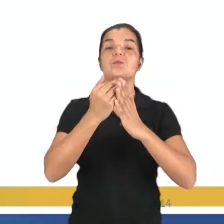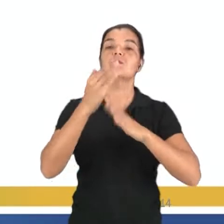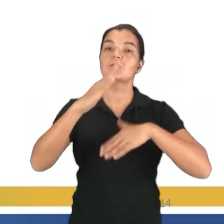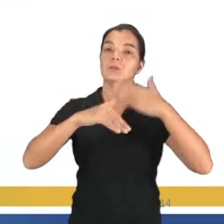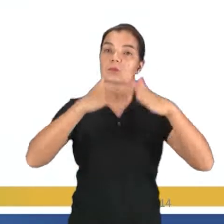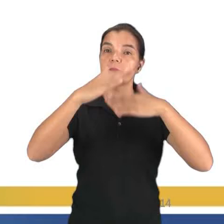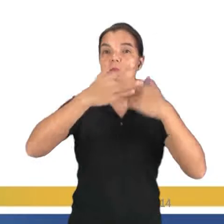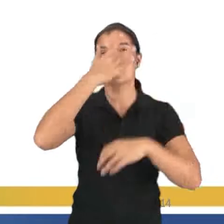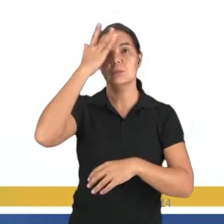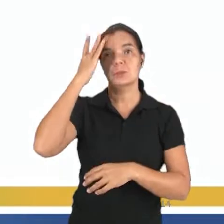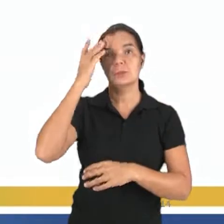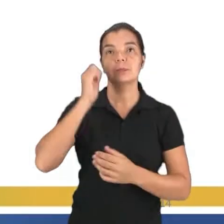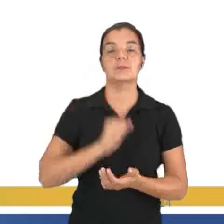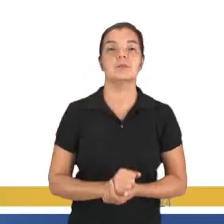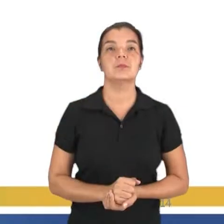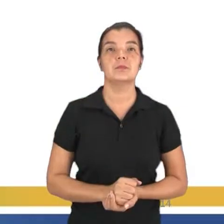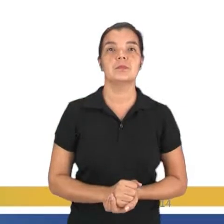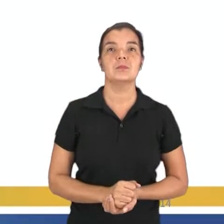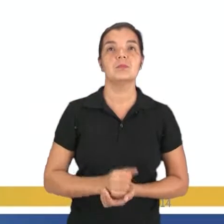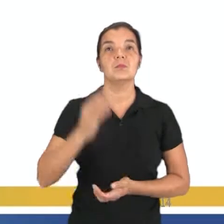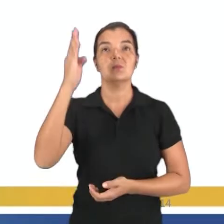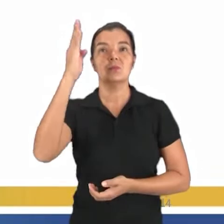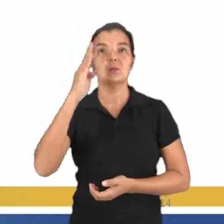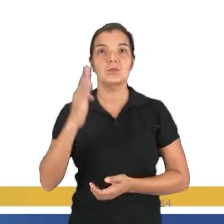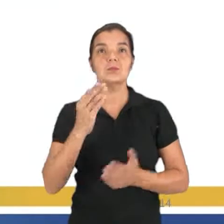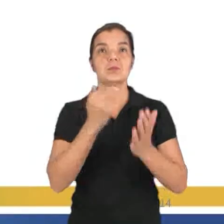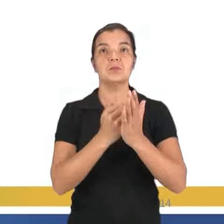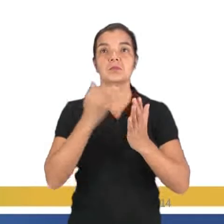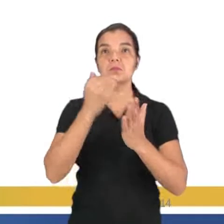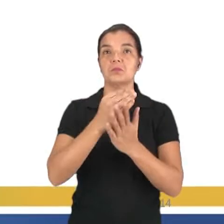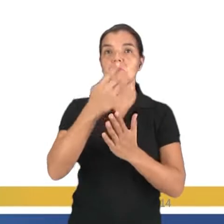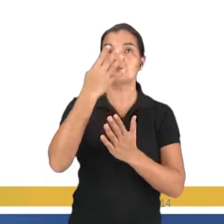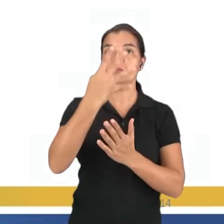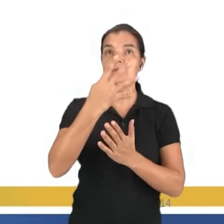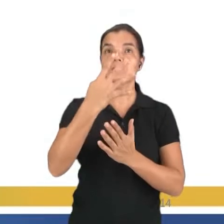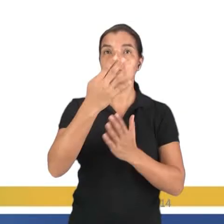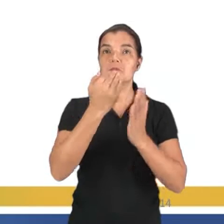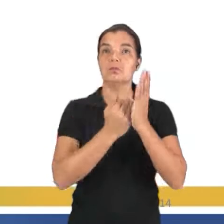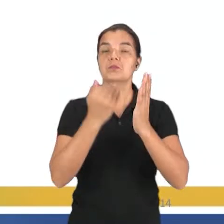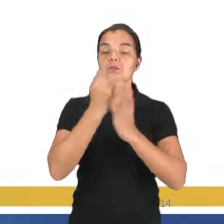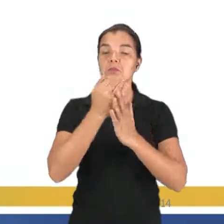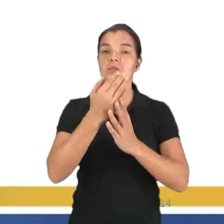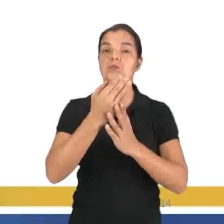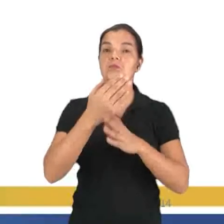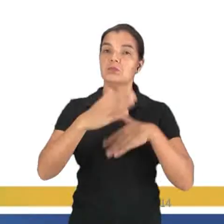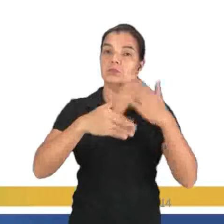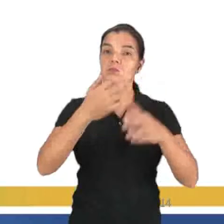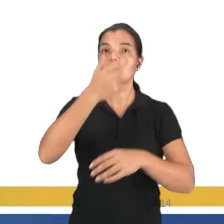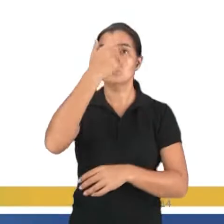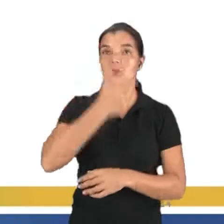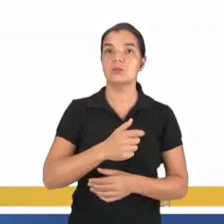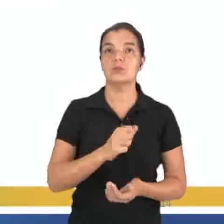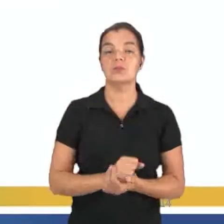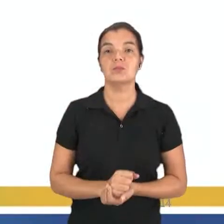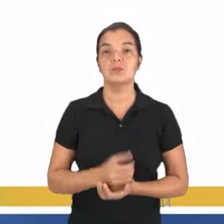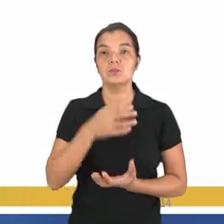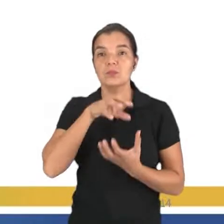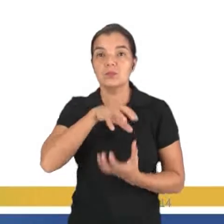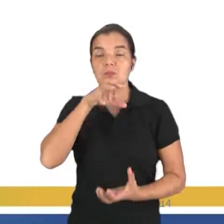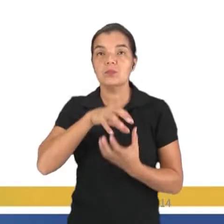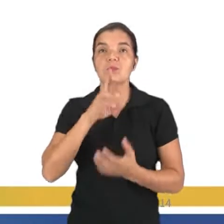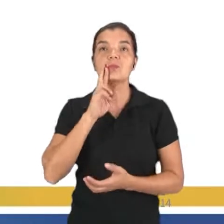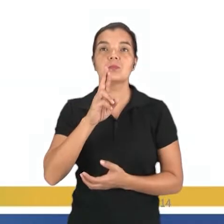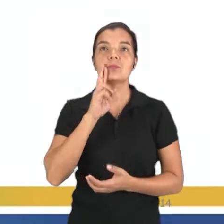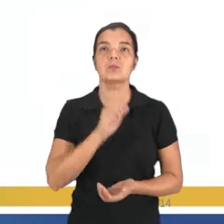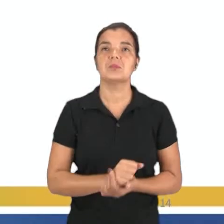Humano. Diz, né? O Brasil subiu 4 posições no Índice de Desenvolvimento Humano. Aí o senhor responde,